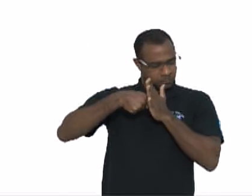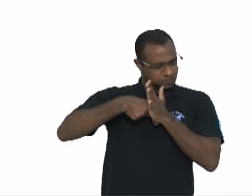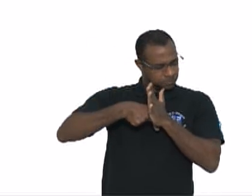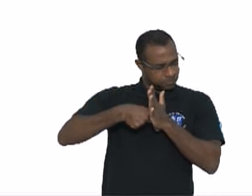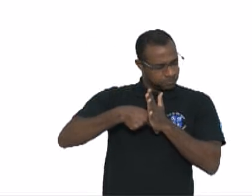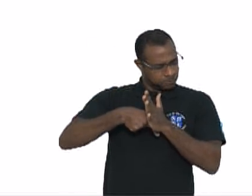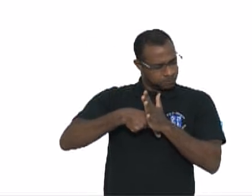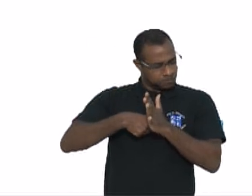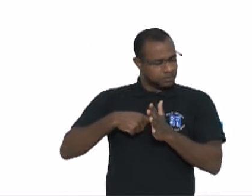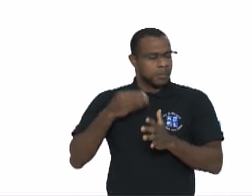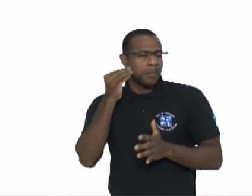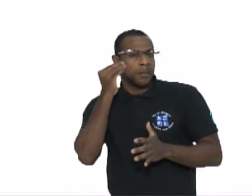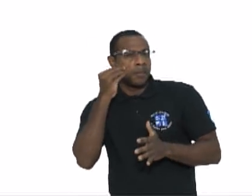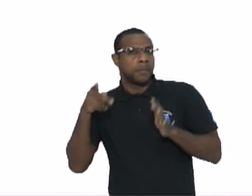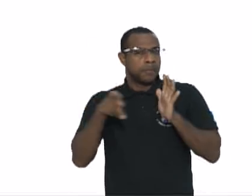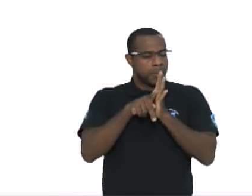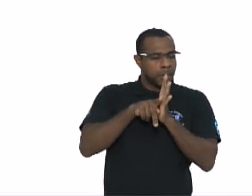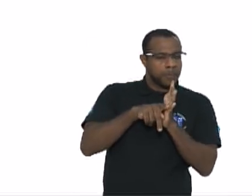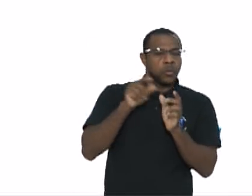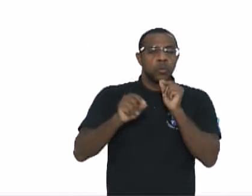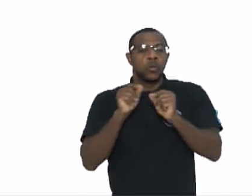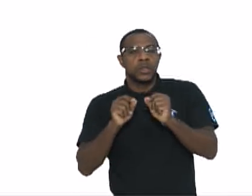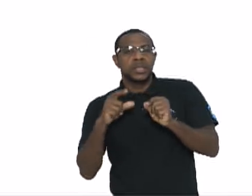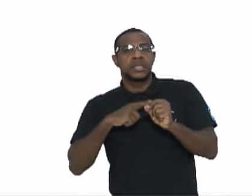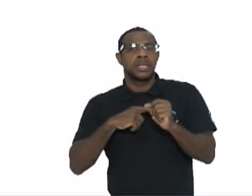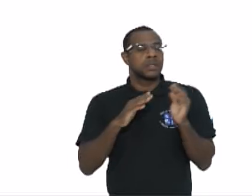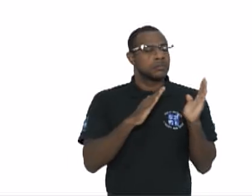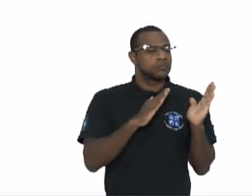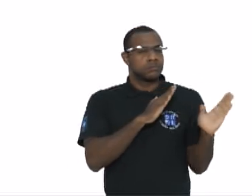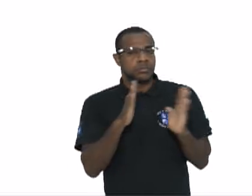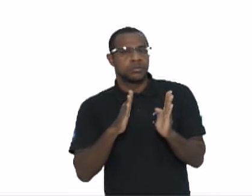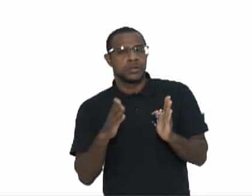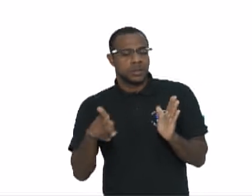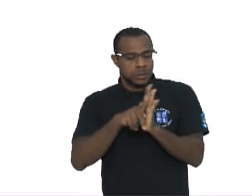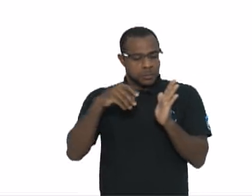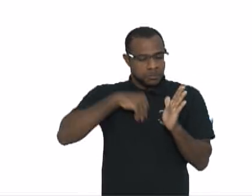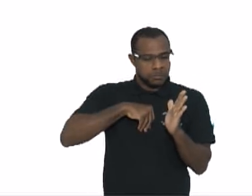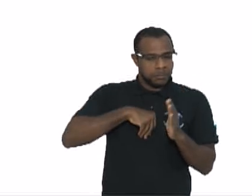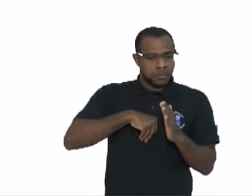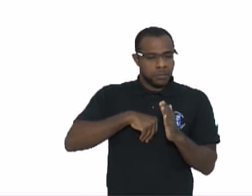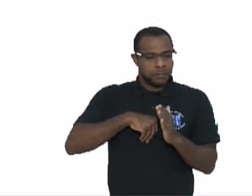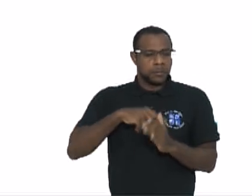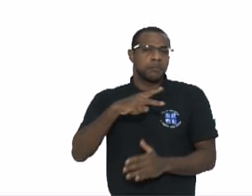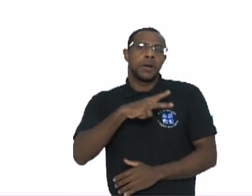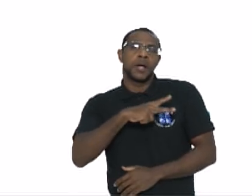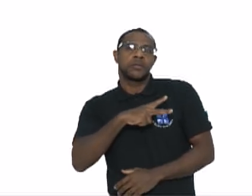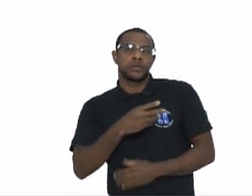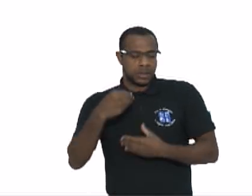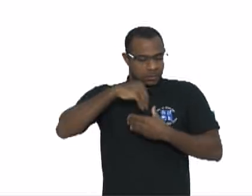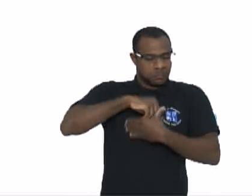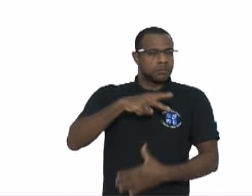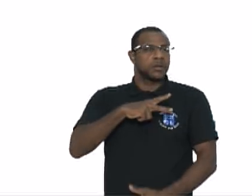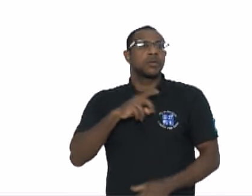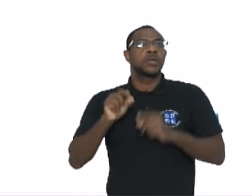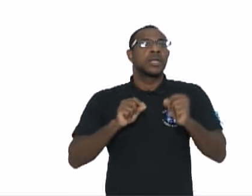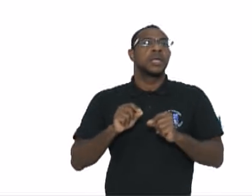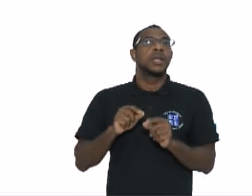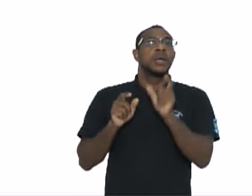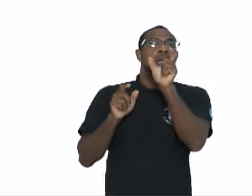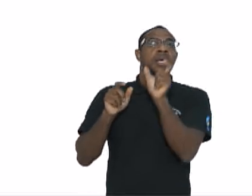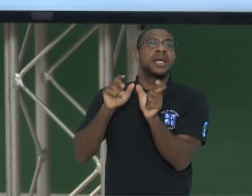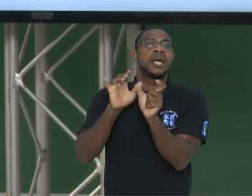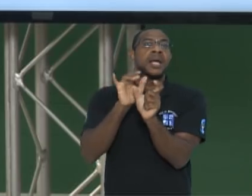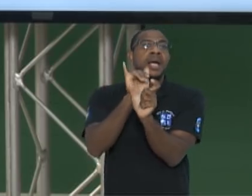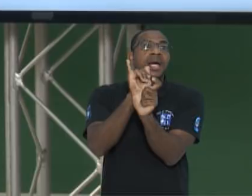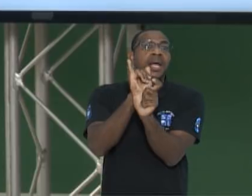as próprias experiências ou sobre o que ocorre de mais íntimo em si próprio. Introversão, né? Então, é um olhar